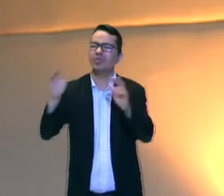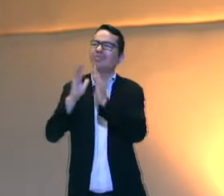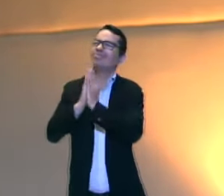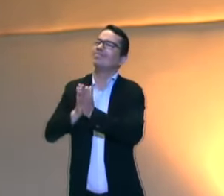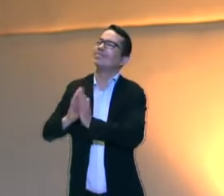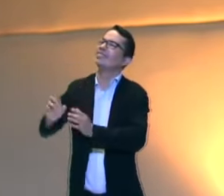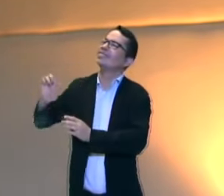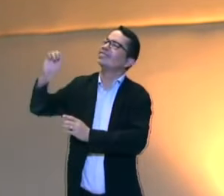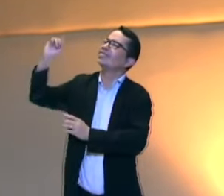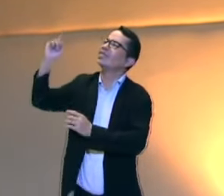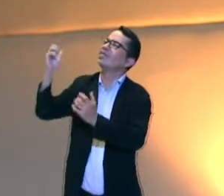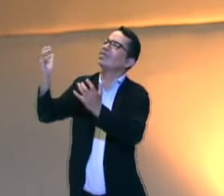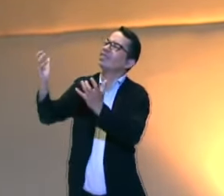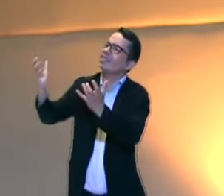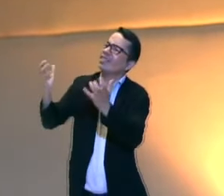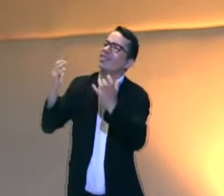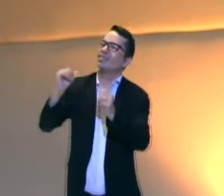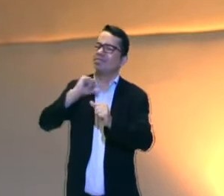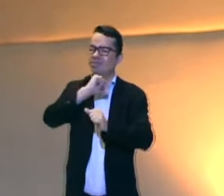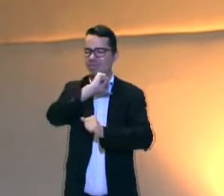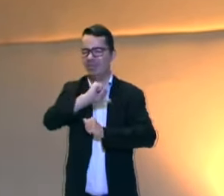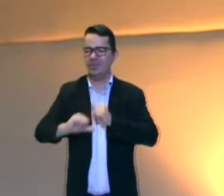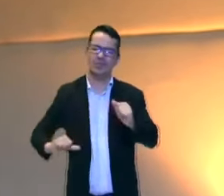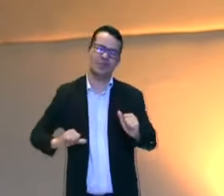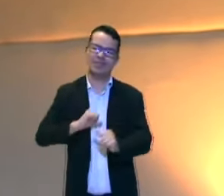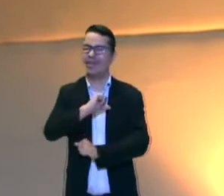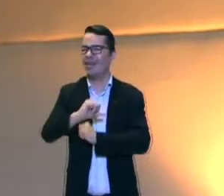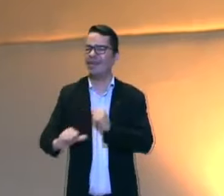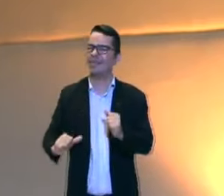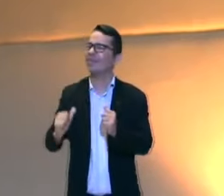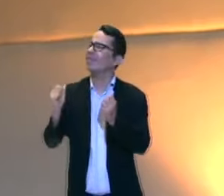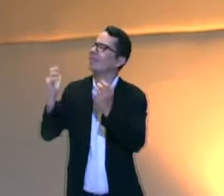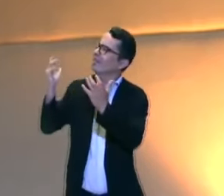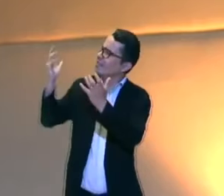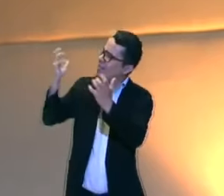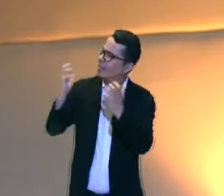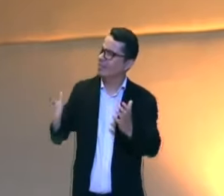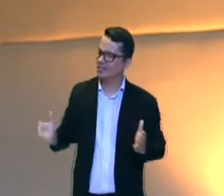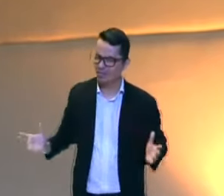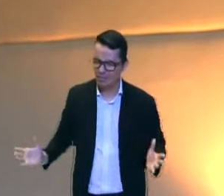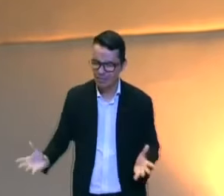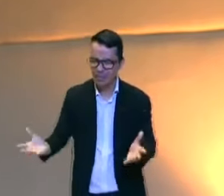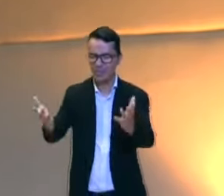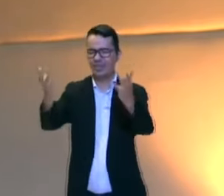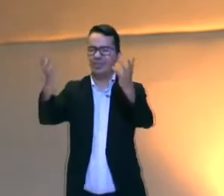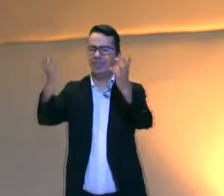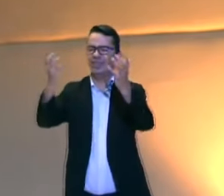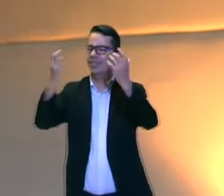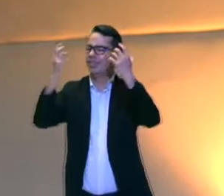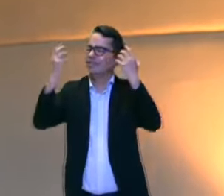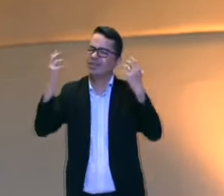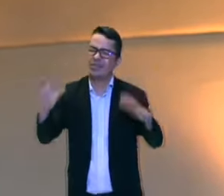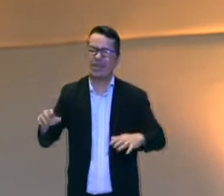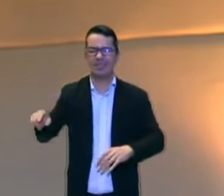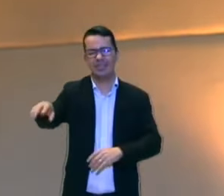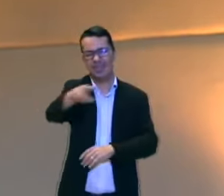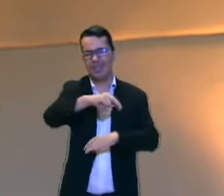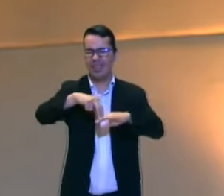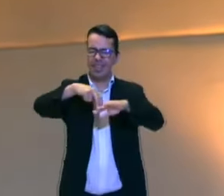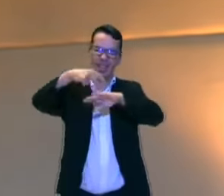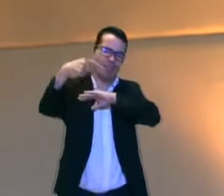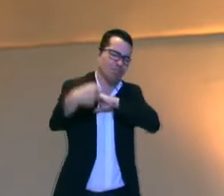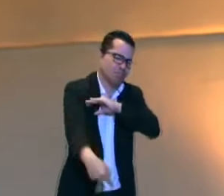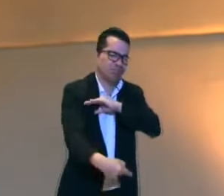Eu quero levantar, não derrubar. Eu quero tomar pela mão e fazer crescer, não pressionar e empurrar para